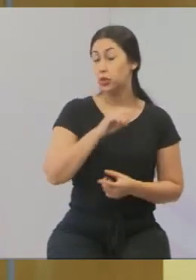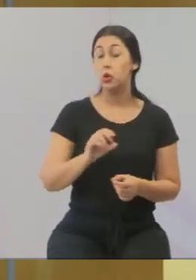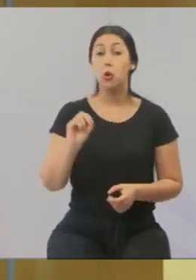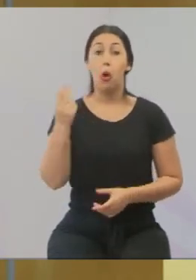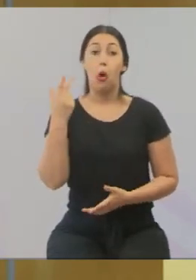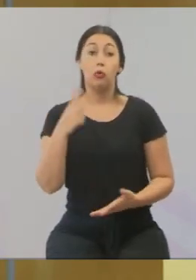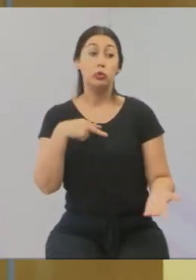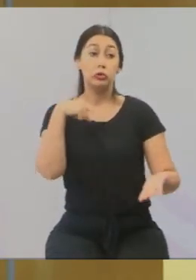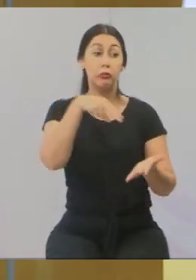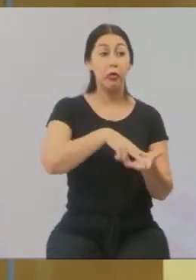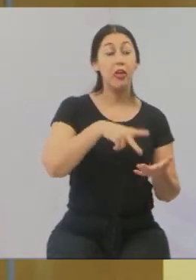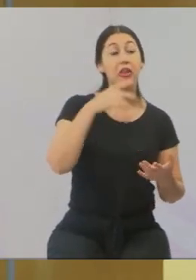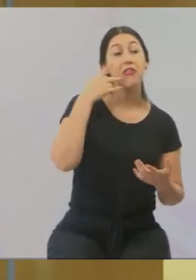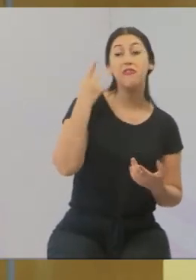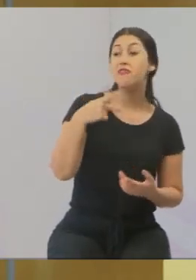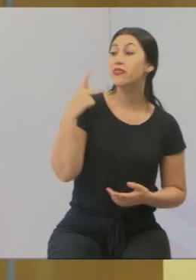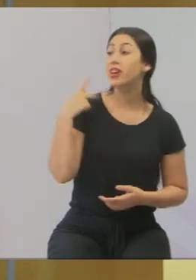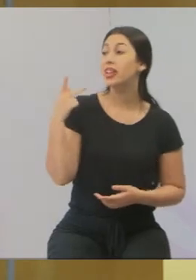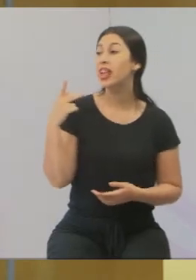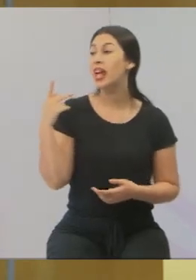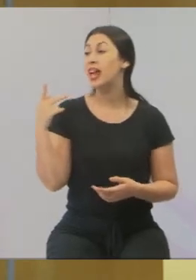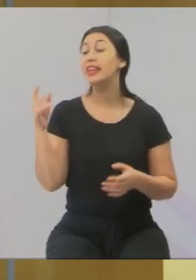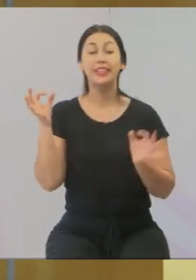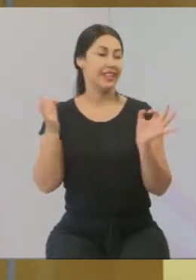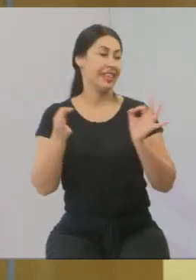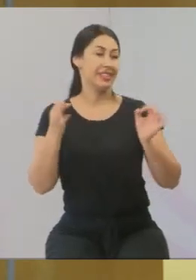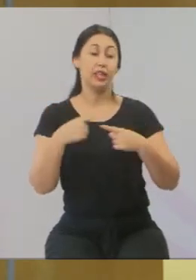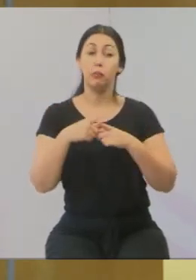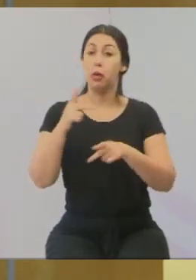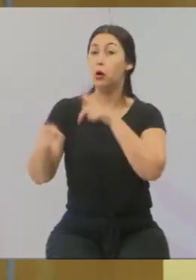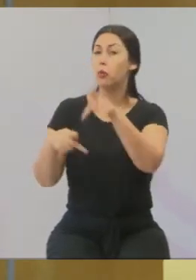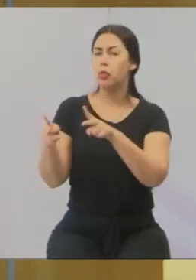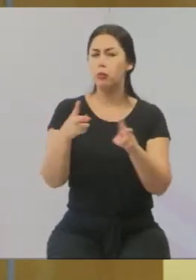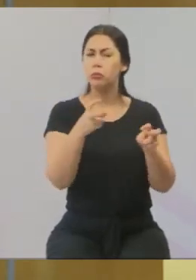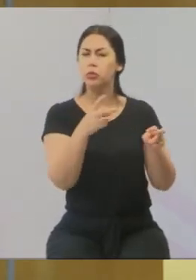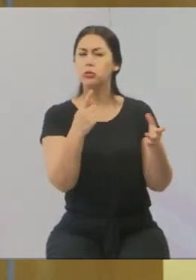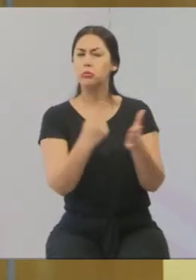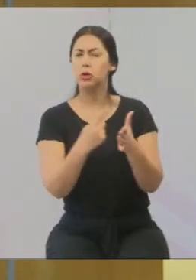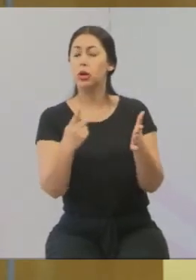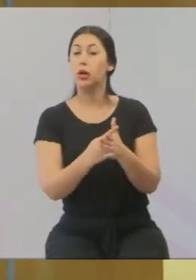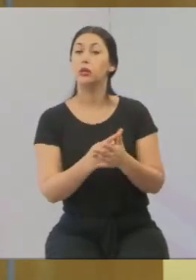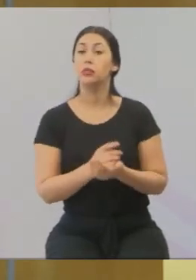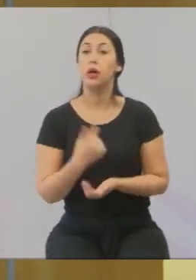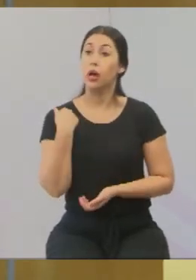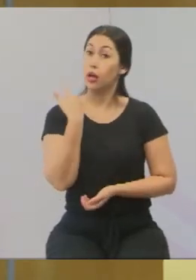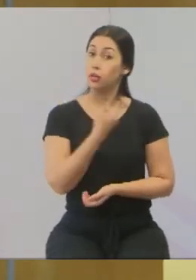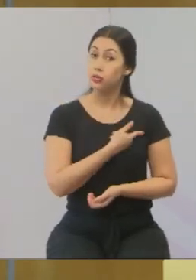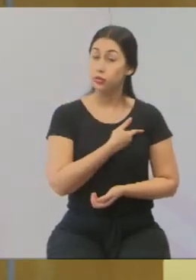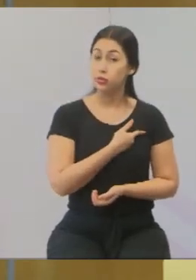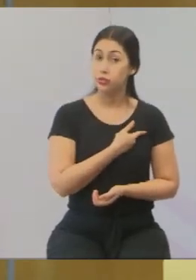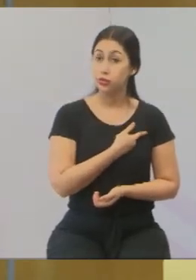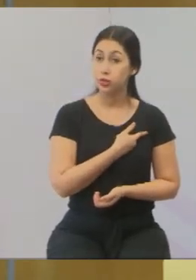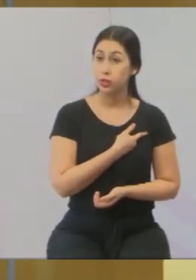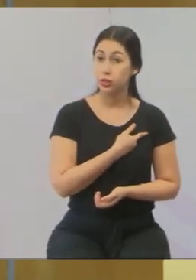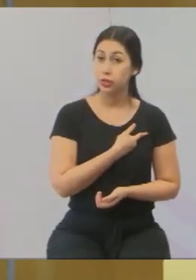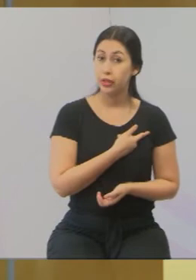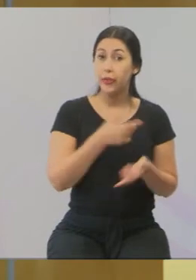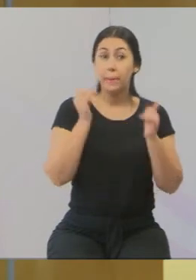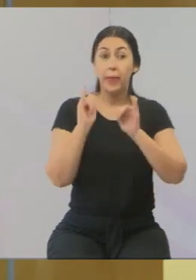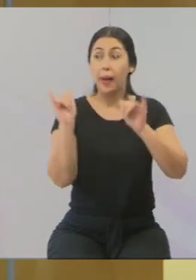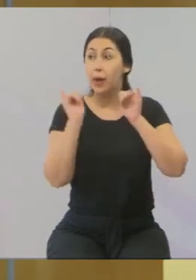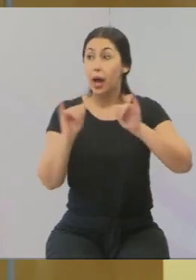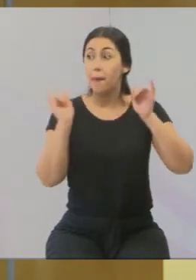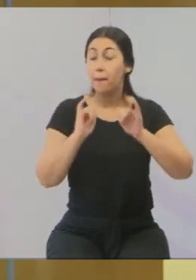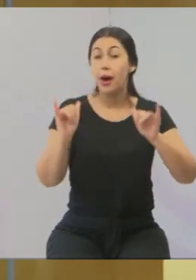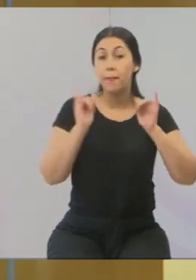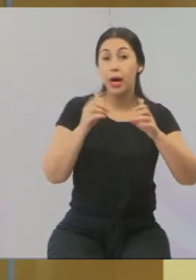dizer que está tudo certo, e a população estar vendo que não está. Então, friso de novo, quando a gente começa a ter que ficar afirmando, justificando